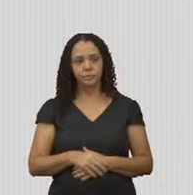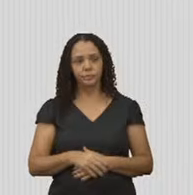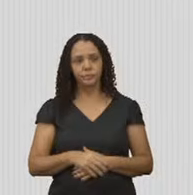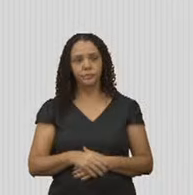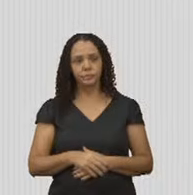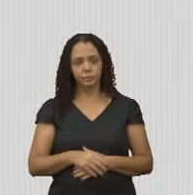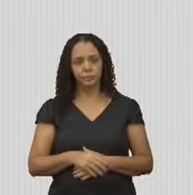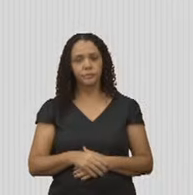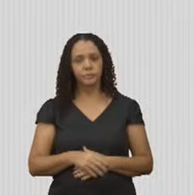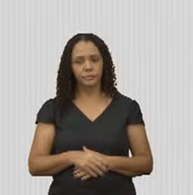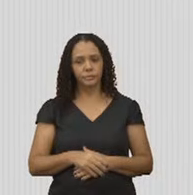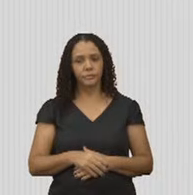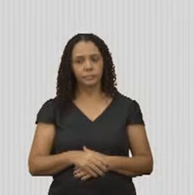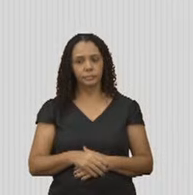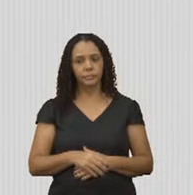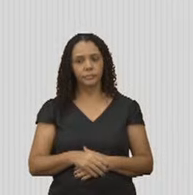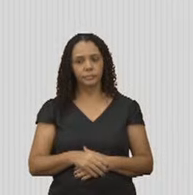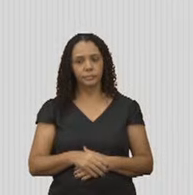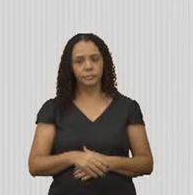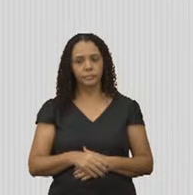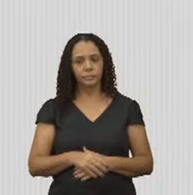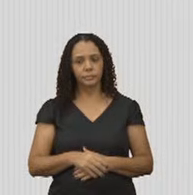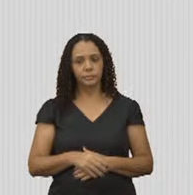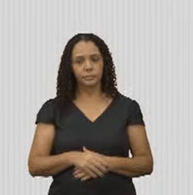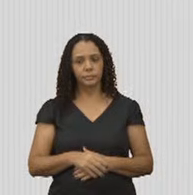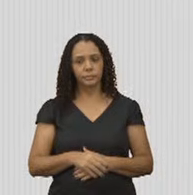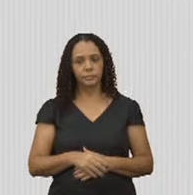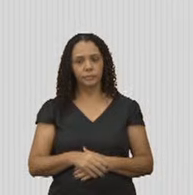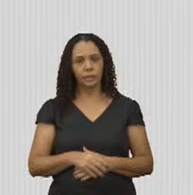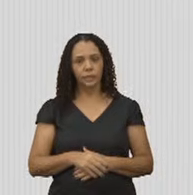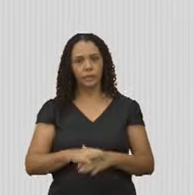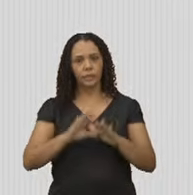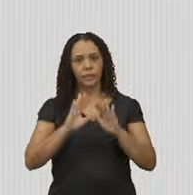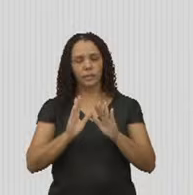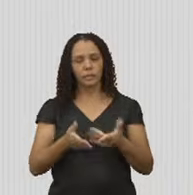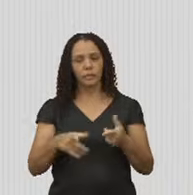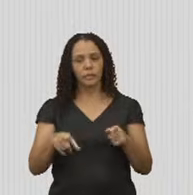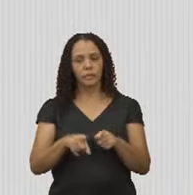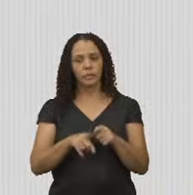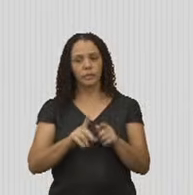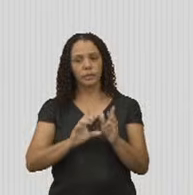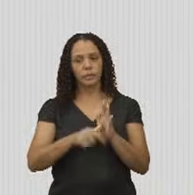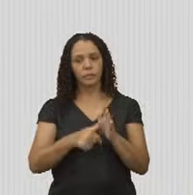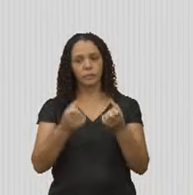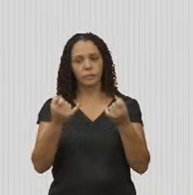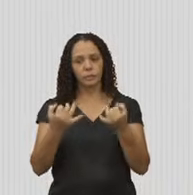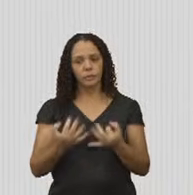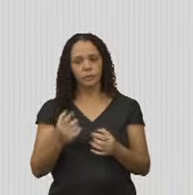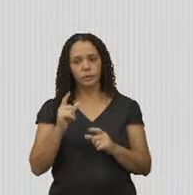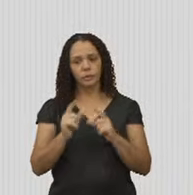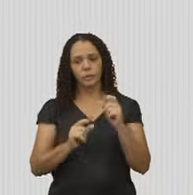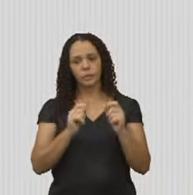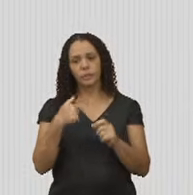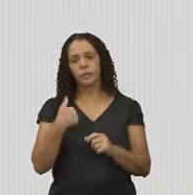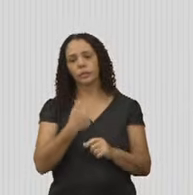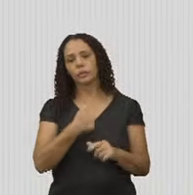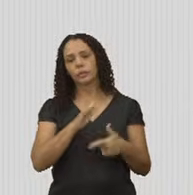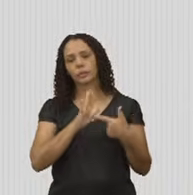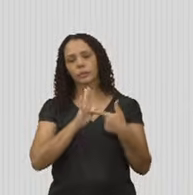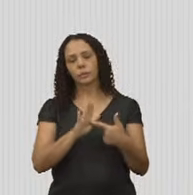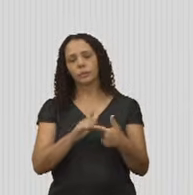desse artigo. E já também vou depois falar para vocês o que nós